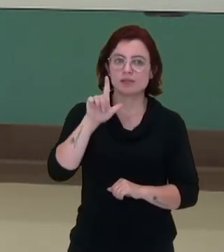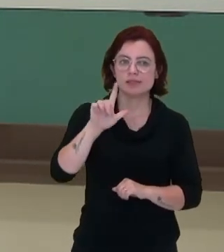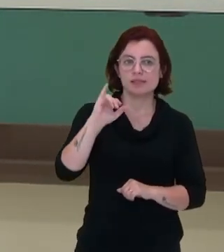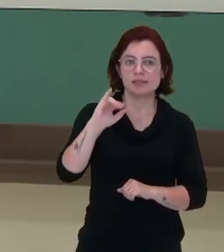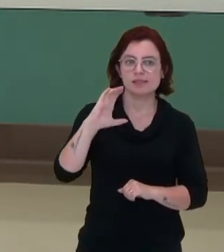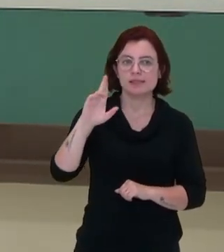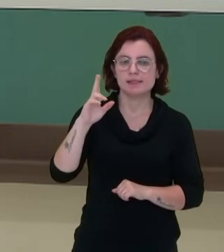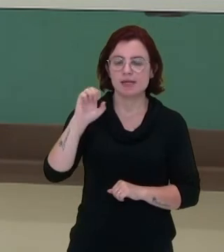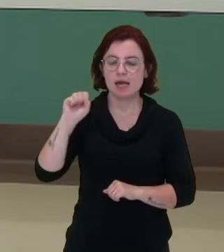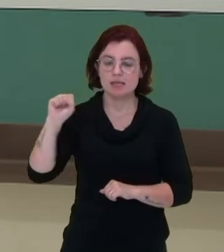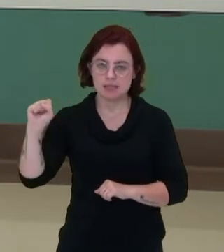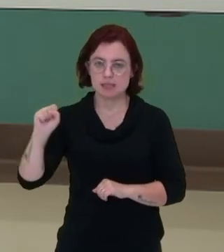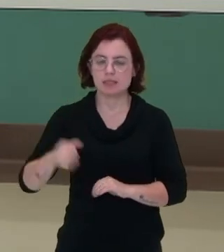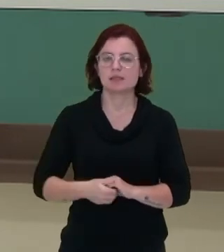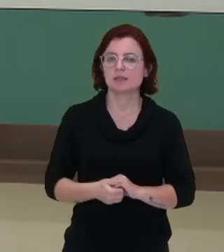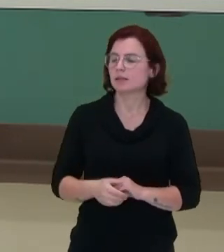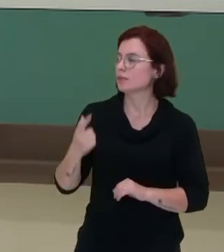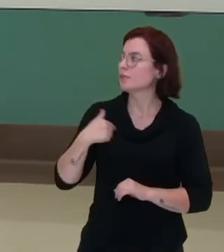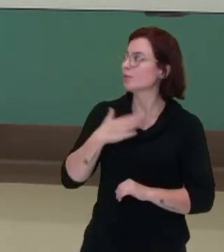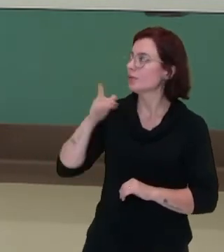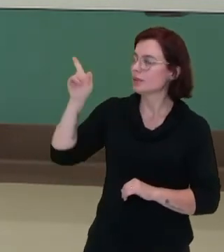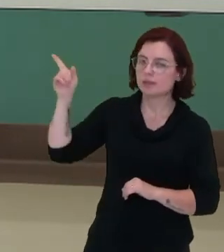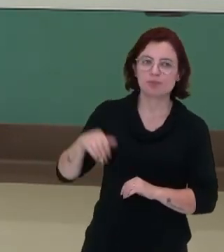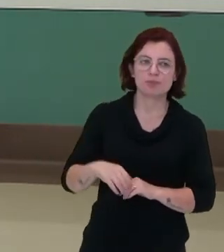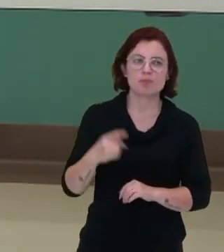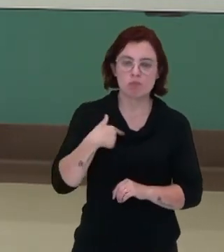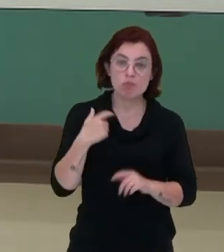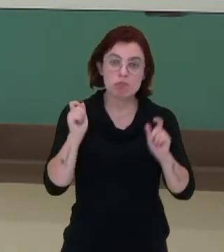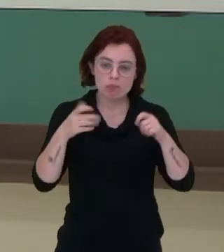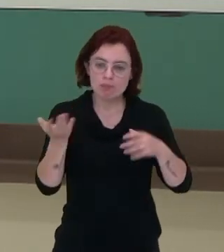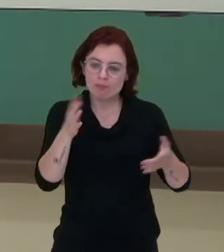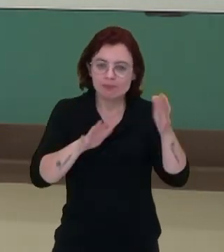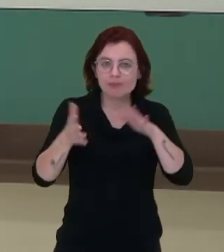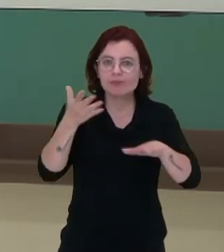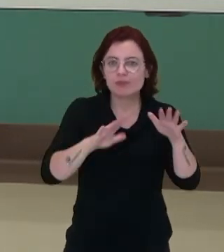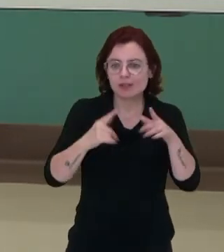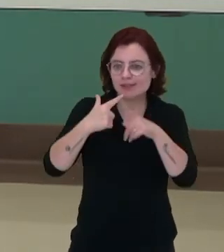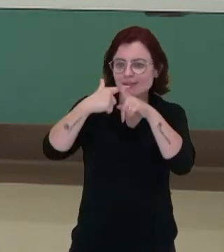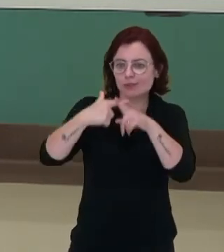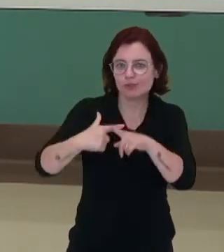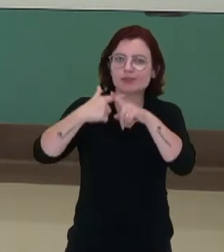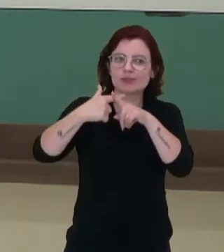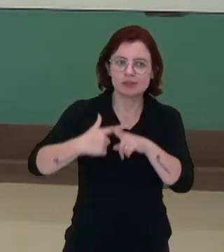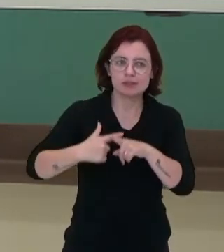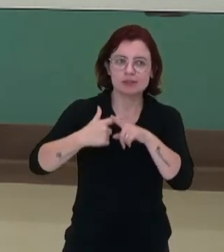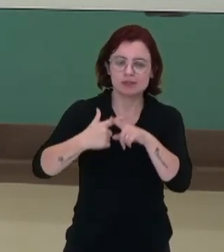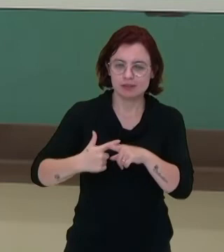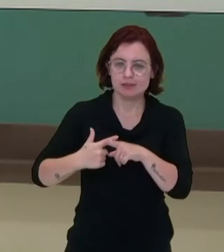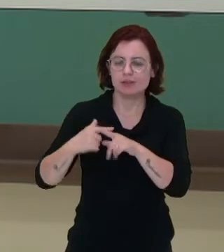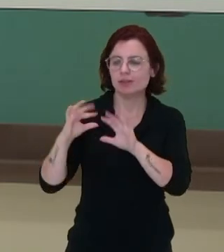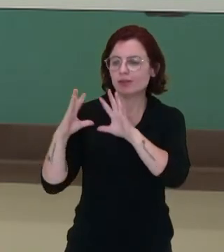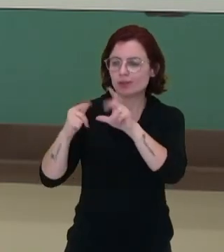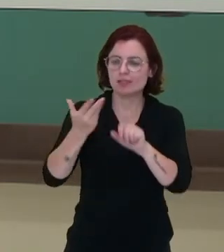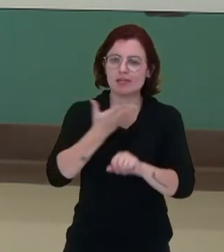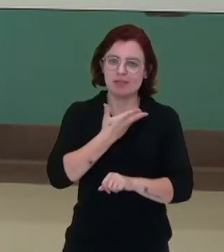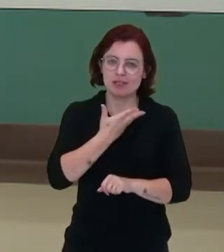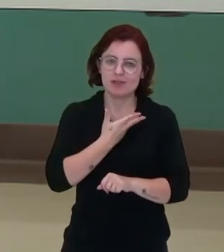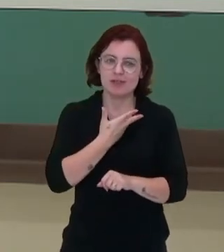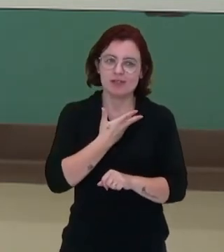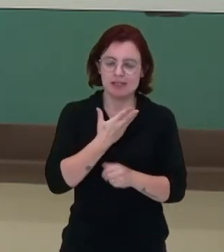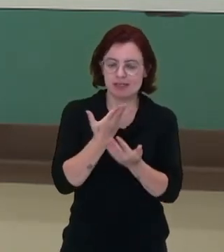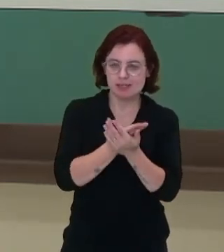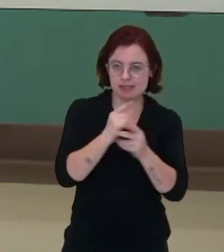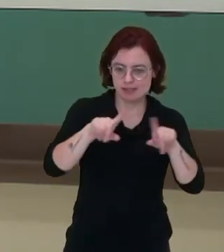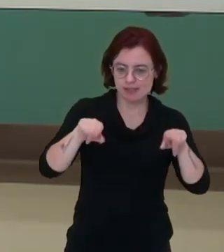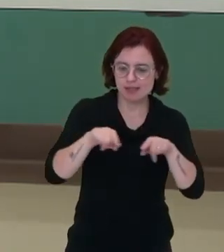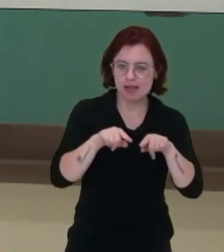Lichess, certo? O Lichess você consegue até montar um torneio aí, por exemplo, com todos os colegas da sua turma. Um torneio